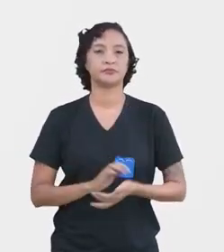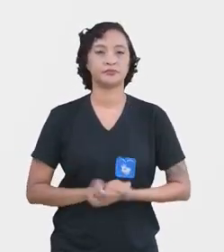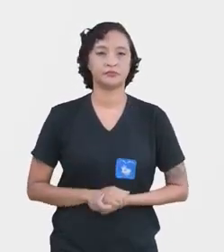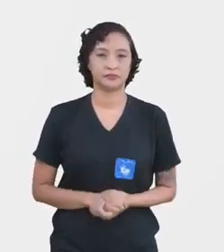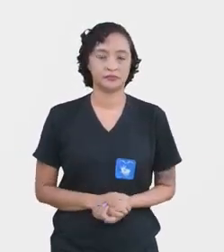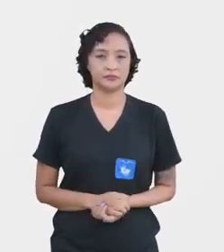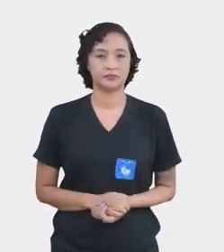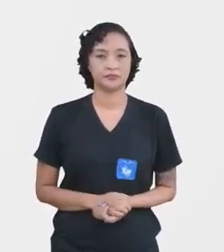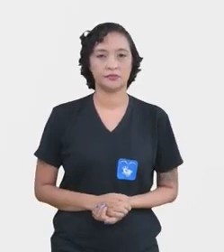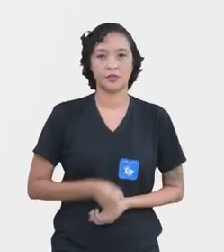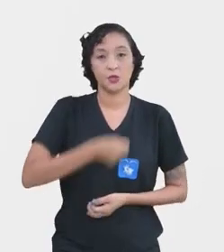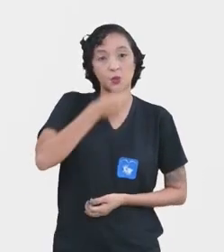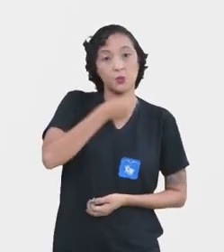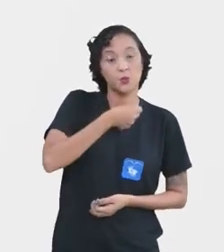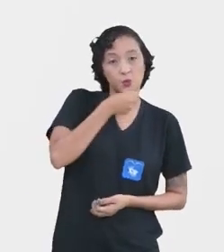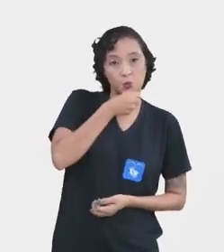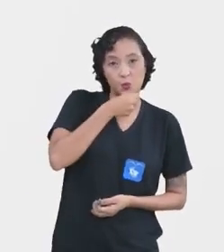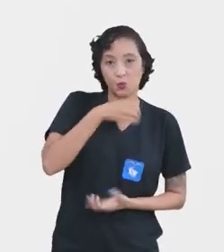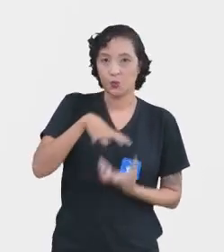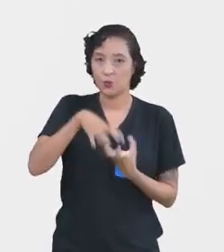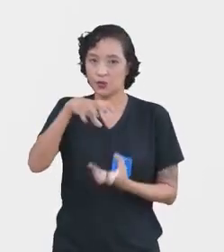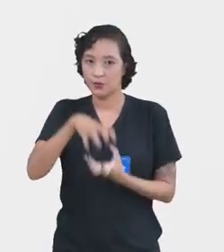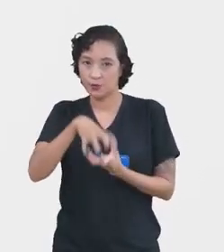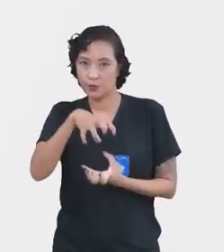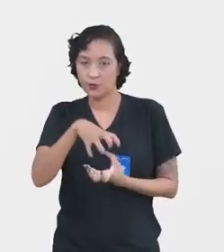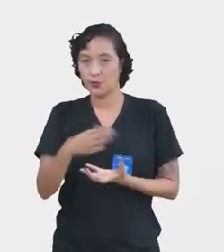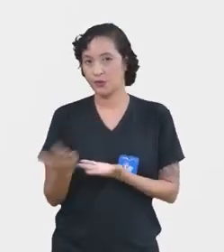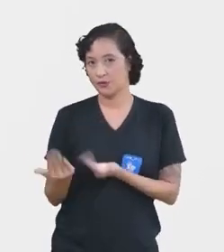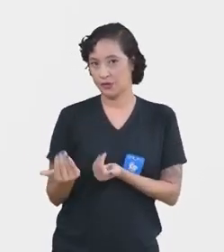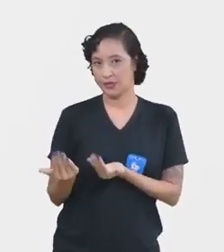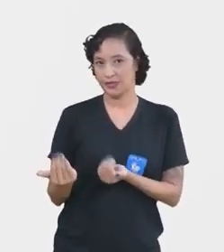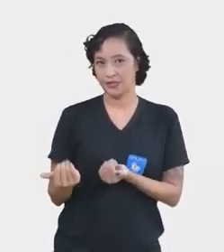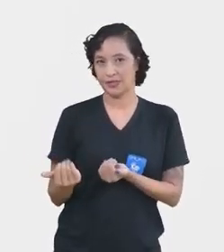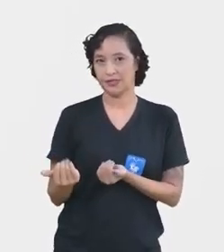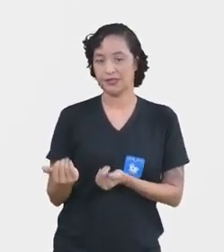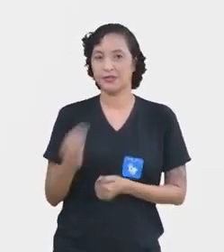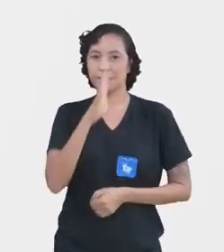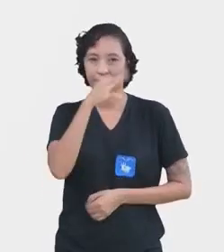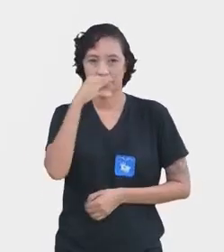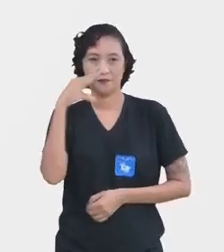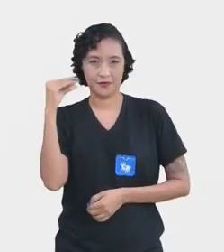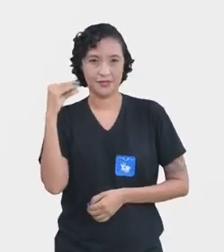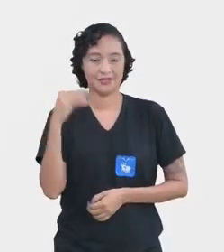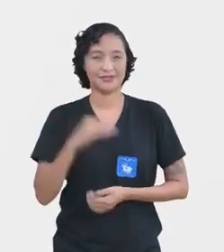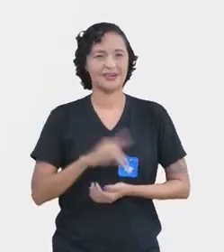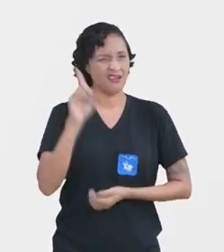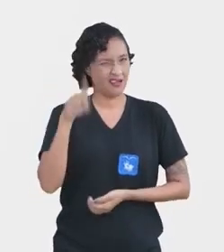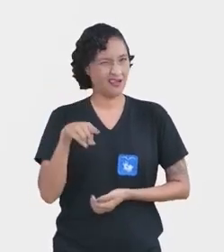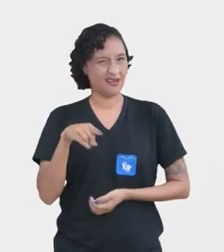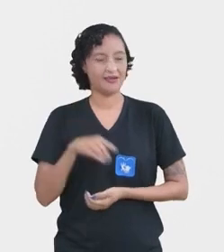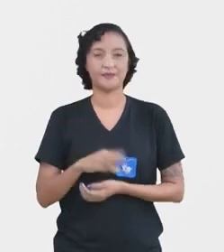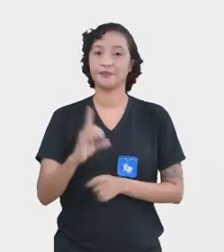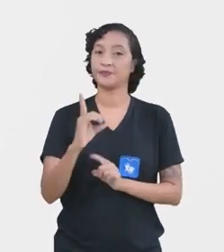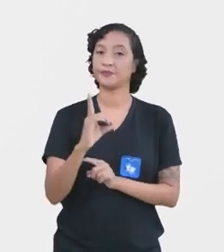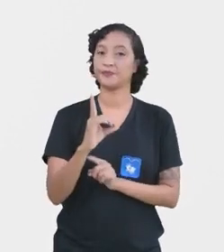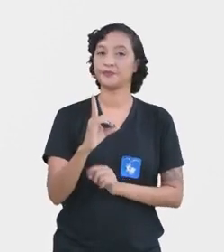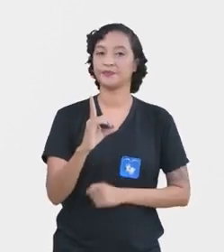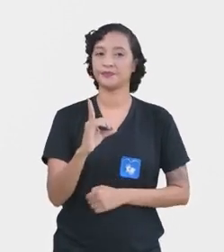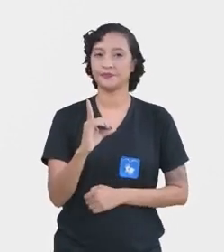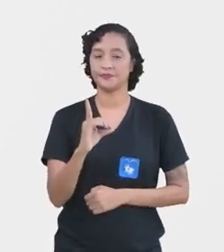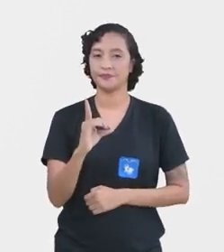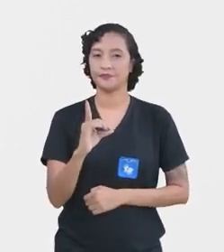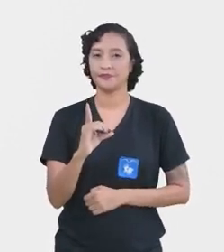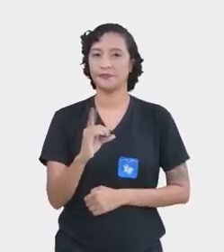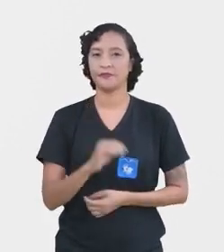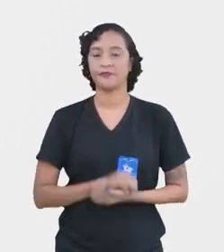opção. Idoso, adulto, adolescência e infância, será que é isso? E letra D,